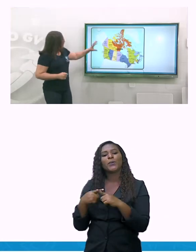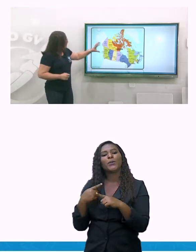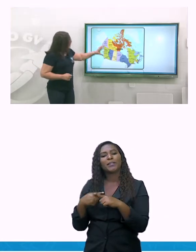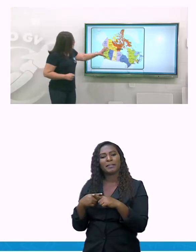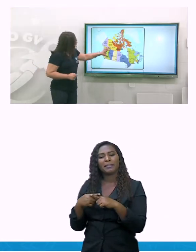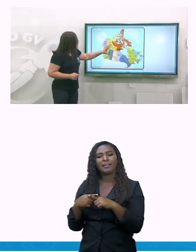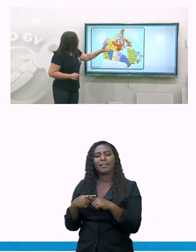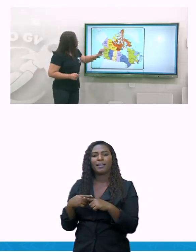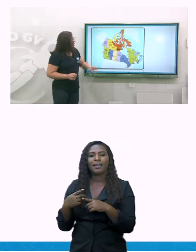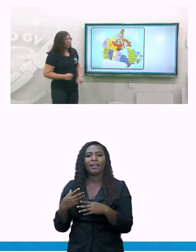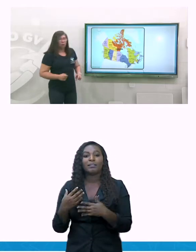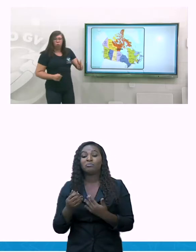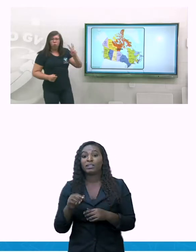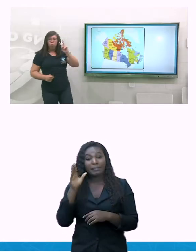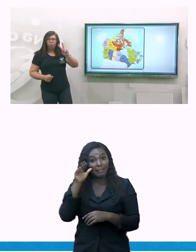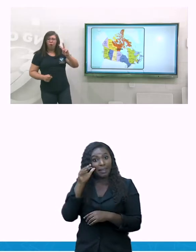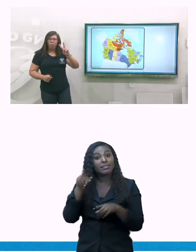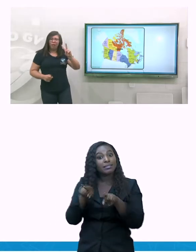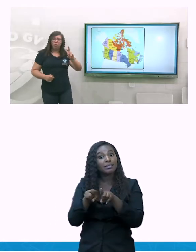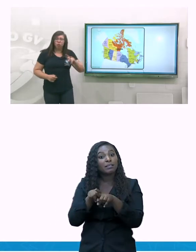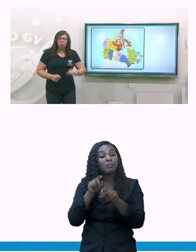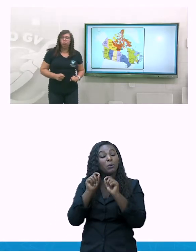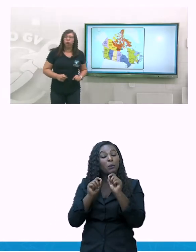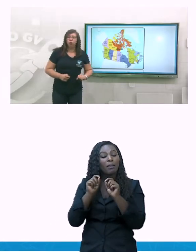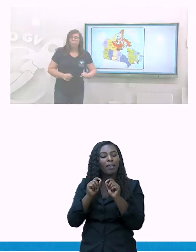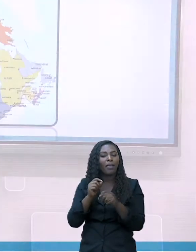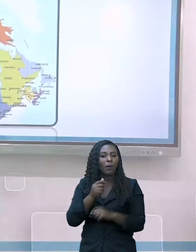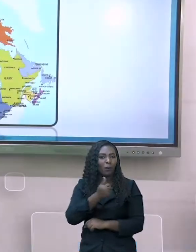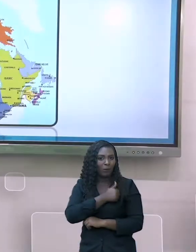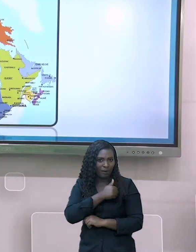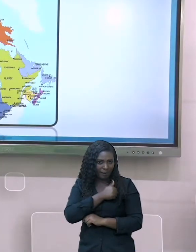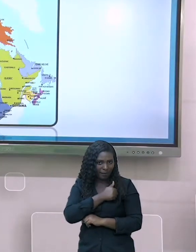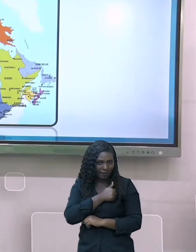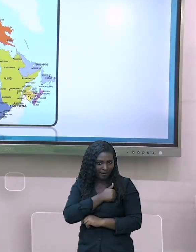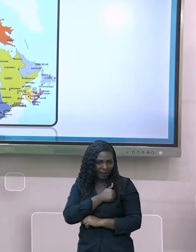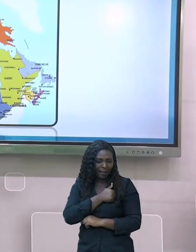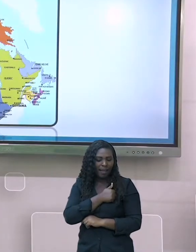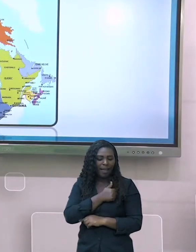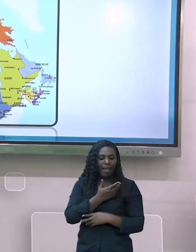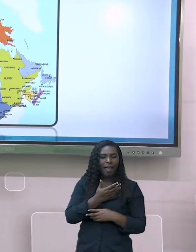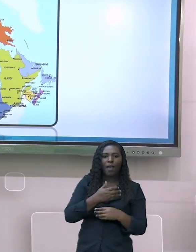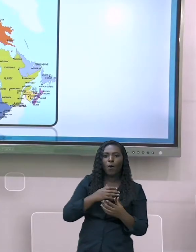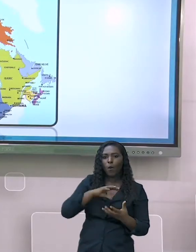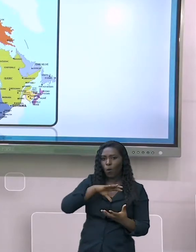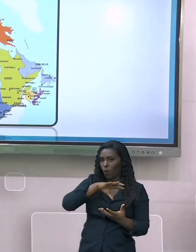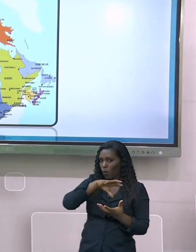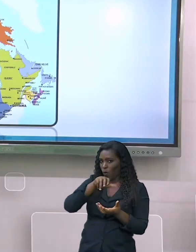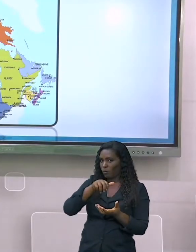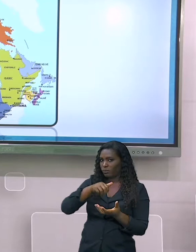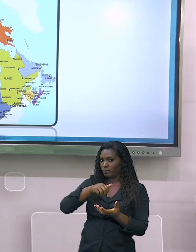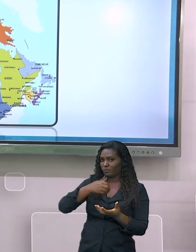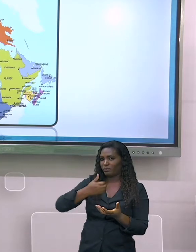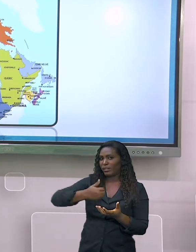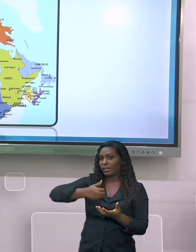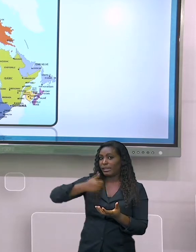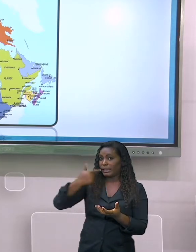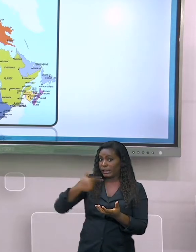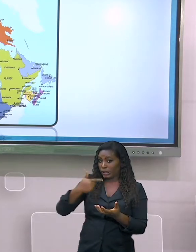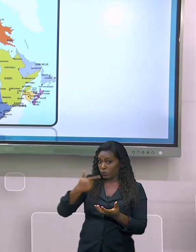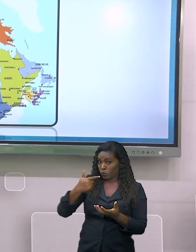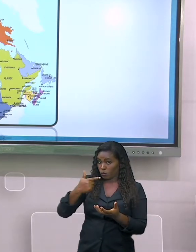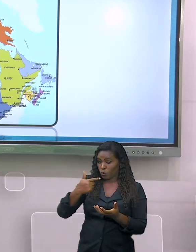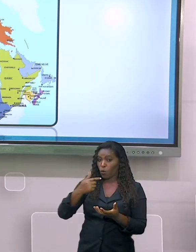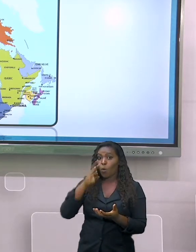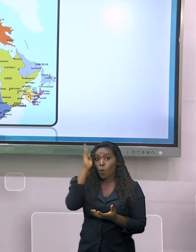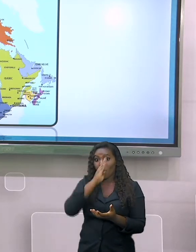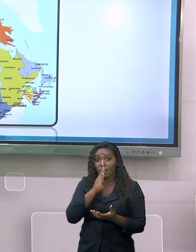o Canadá é o segundo maior país do mundo. O Brasil é o quinto,